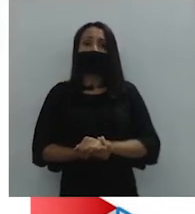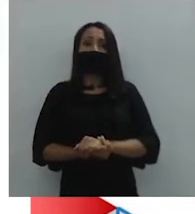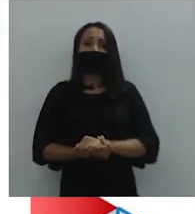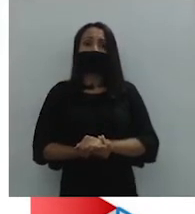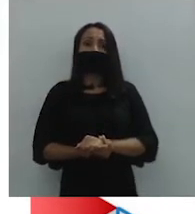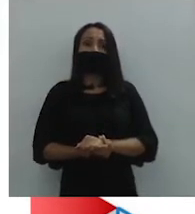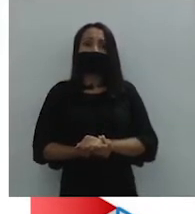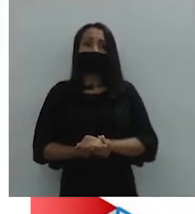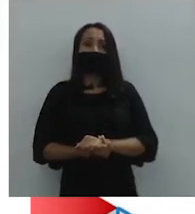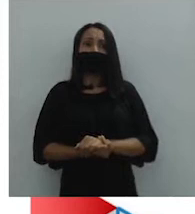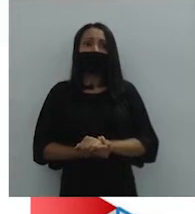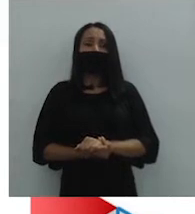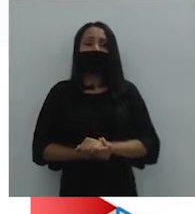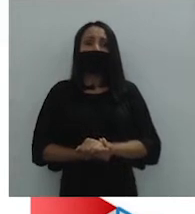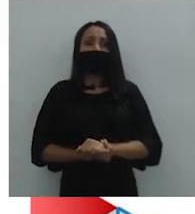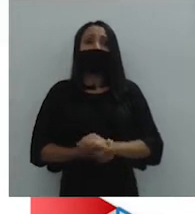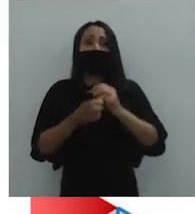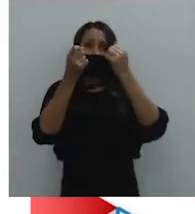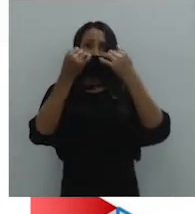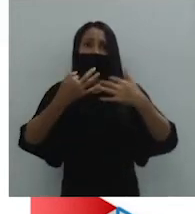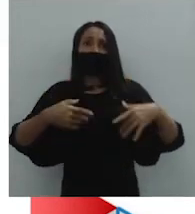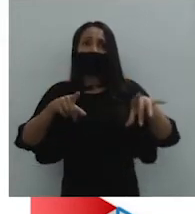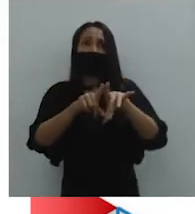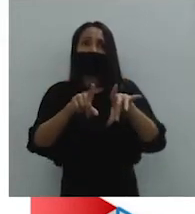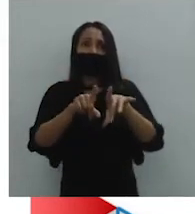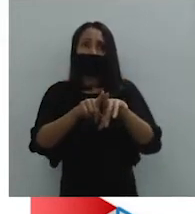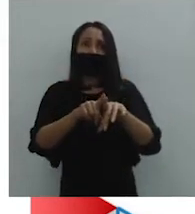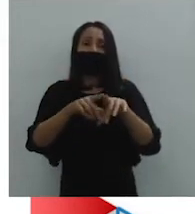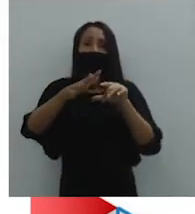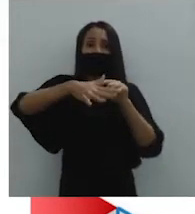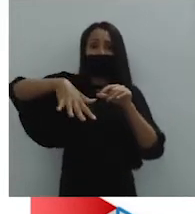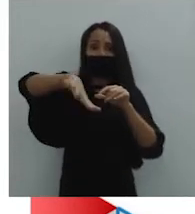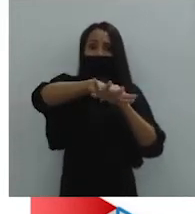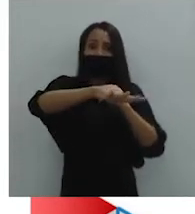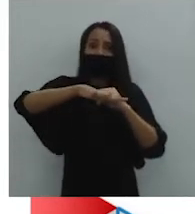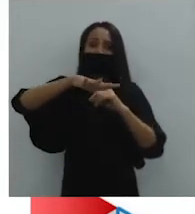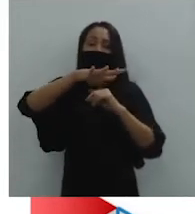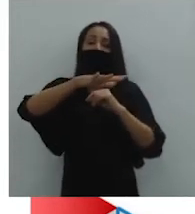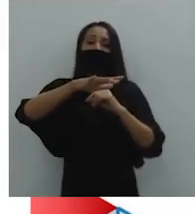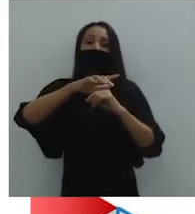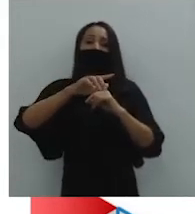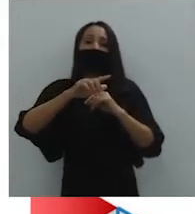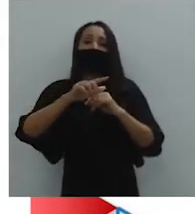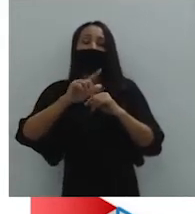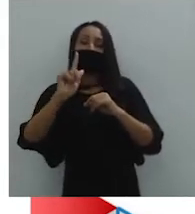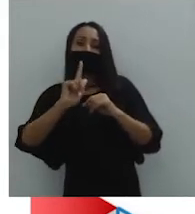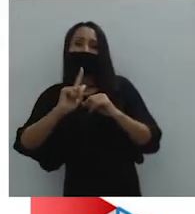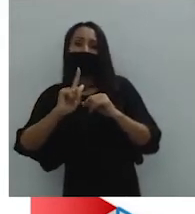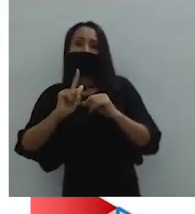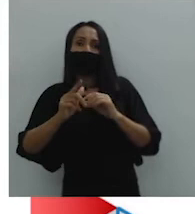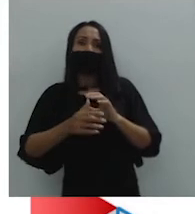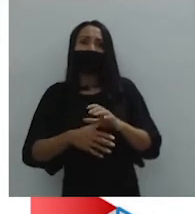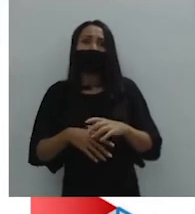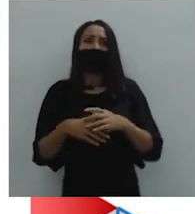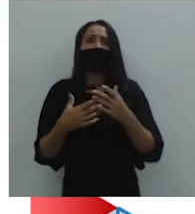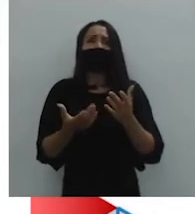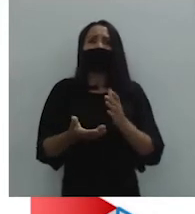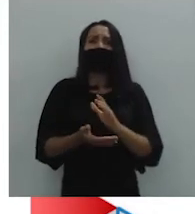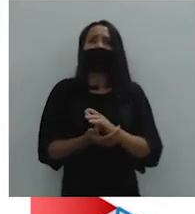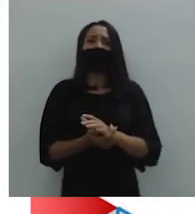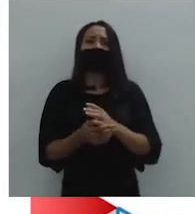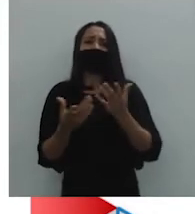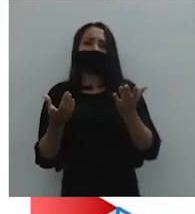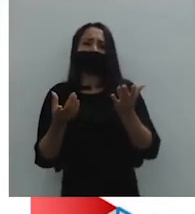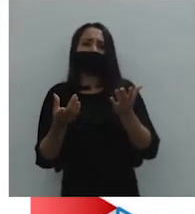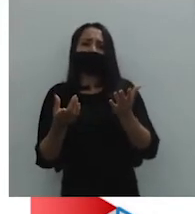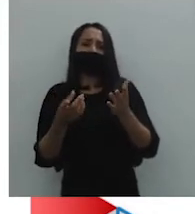Uma observação também em cima da questão do espaço geográfico se fôssemos consultar, vamos dizer assim, num dicionário